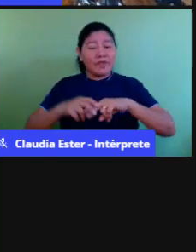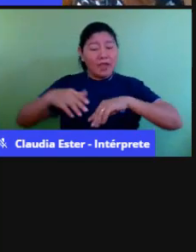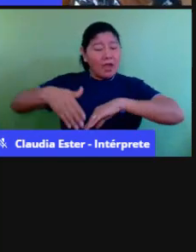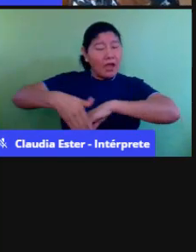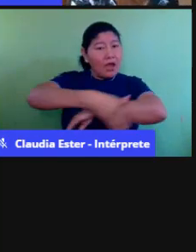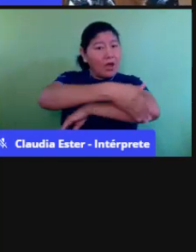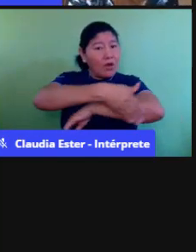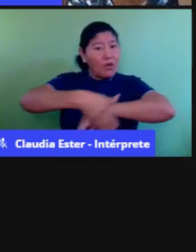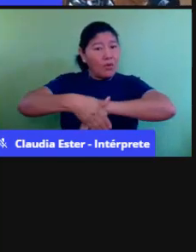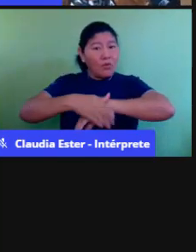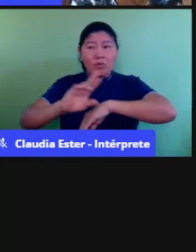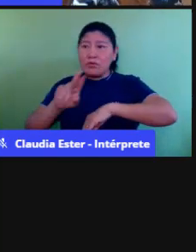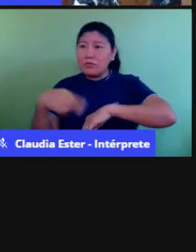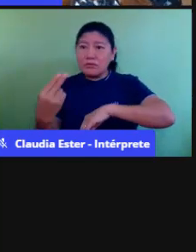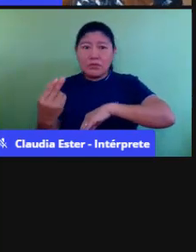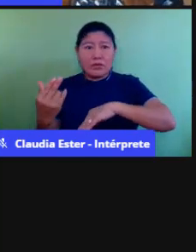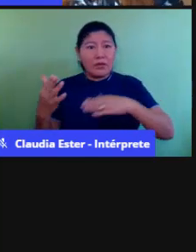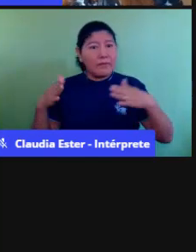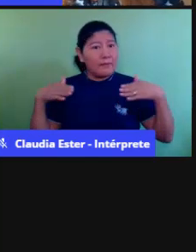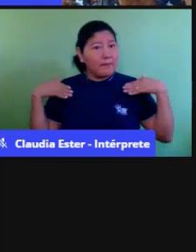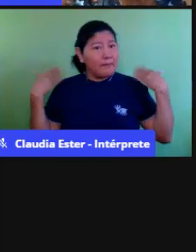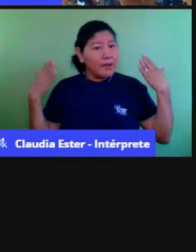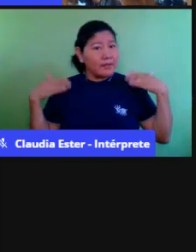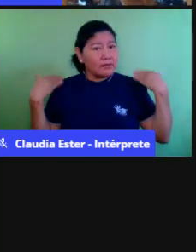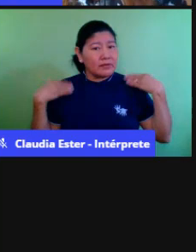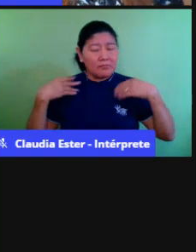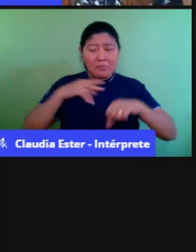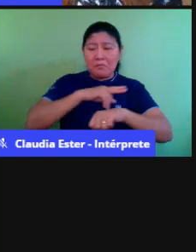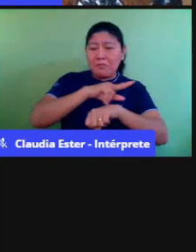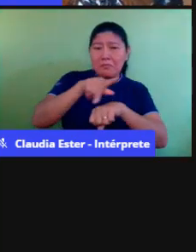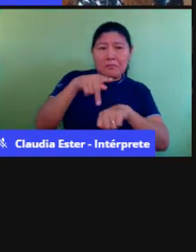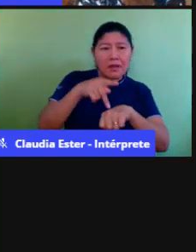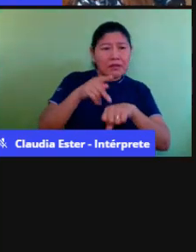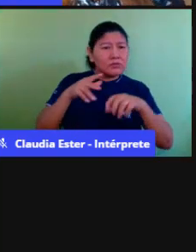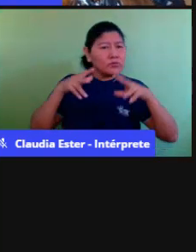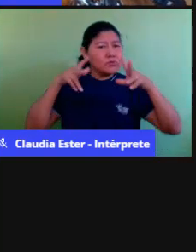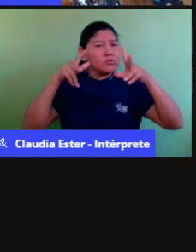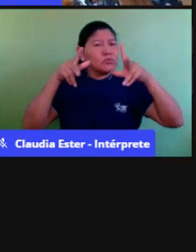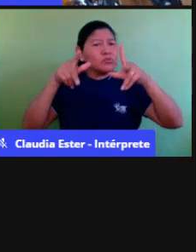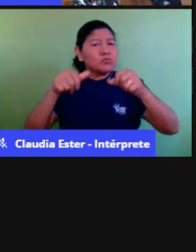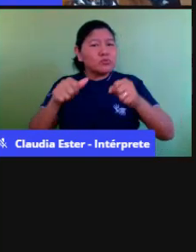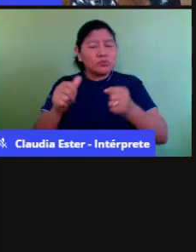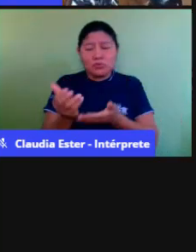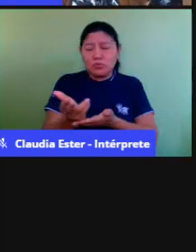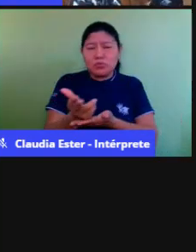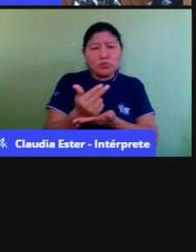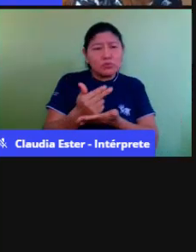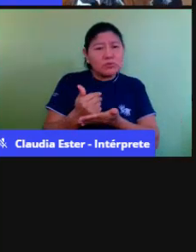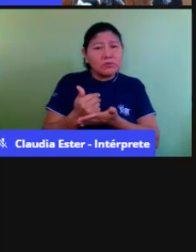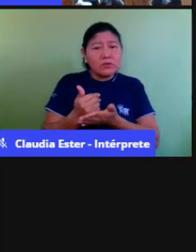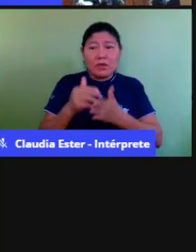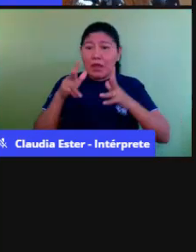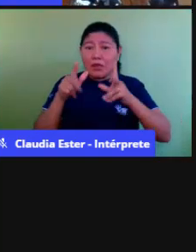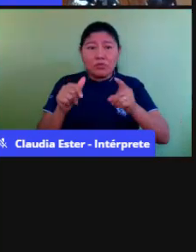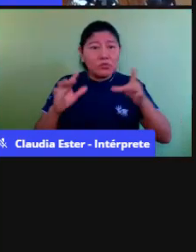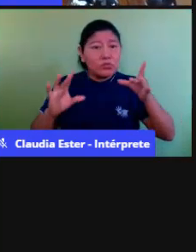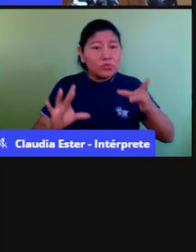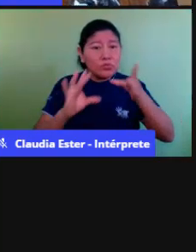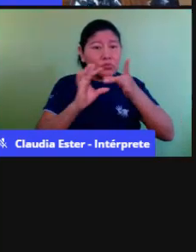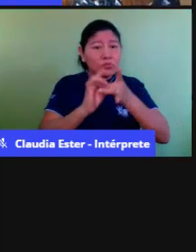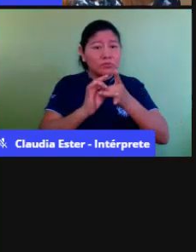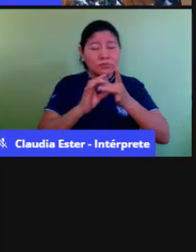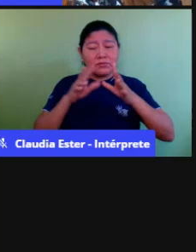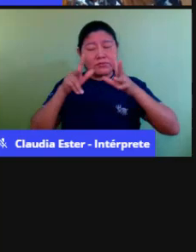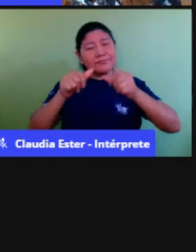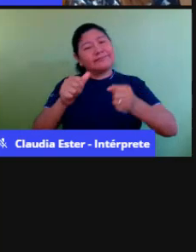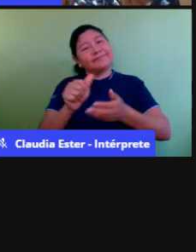nós transitamos, né, o prédio, a praça, enfim, o desenho está em tudo. Em todas as atividades